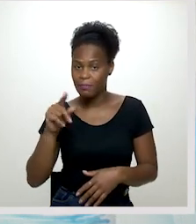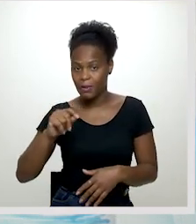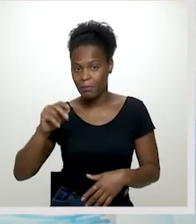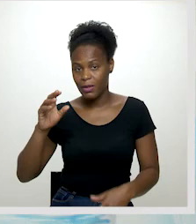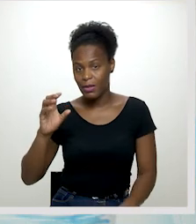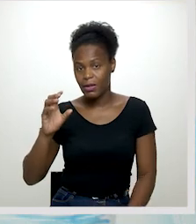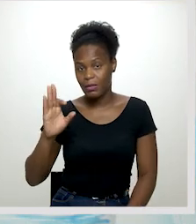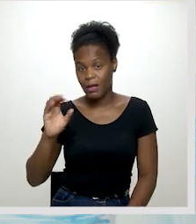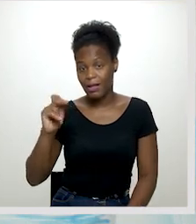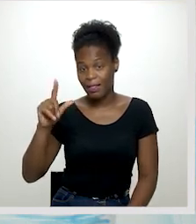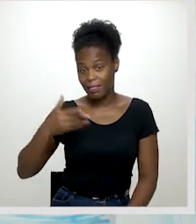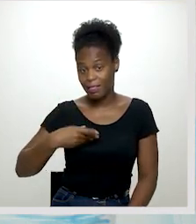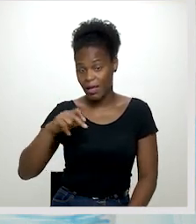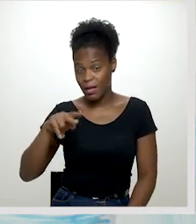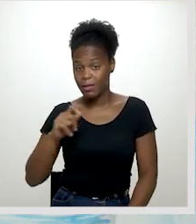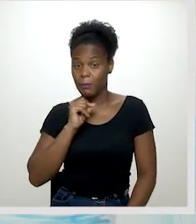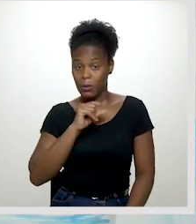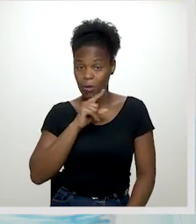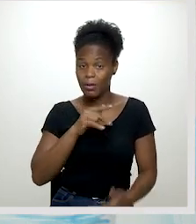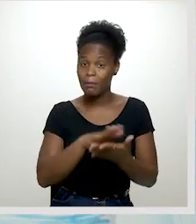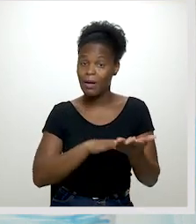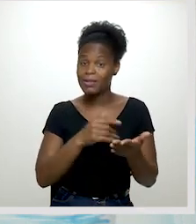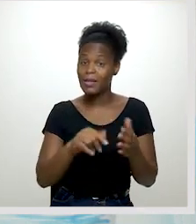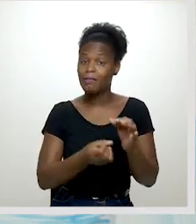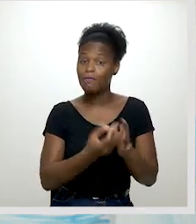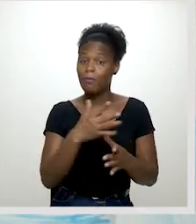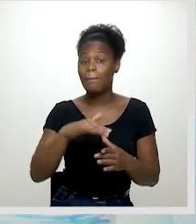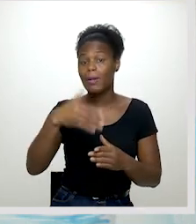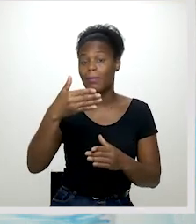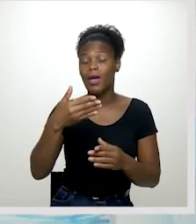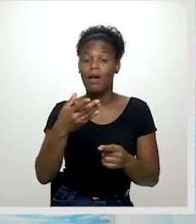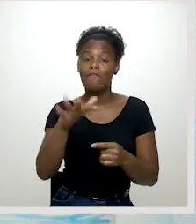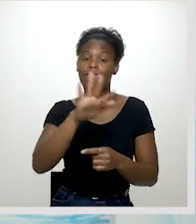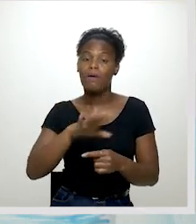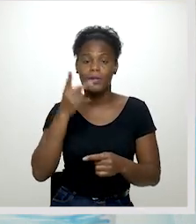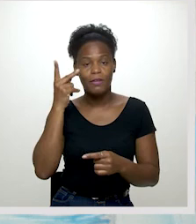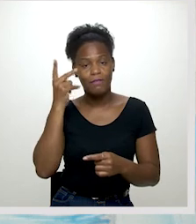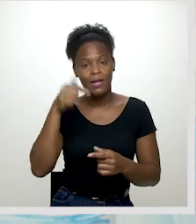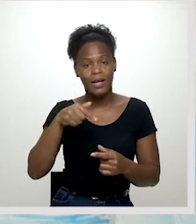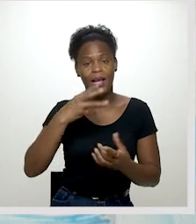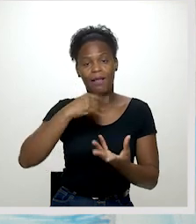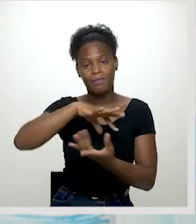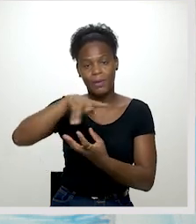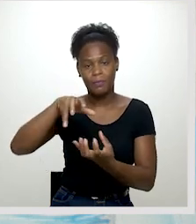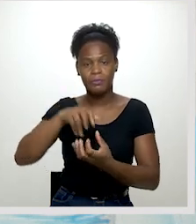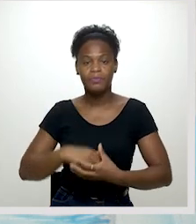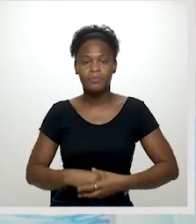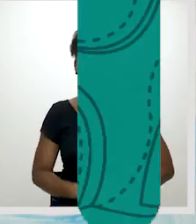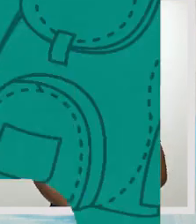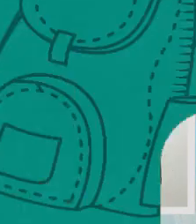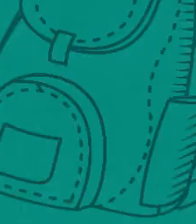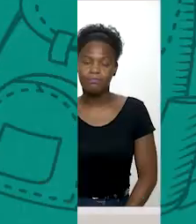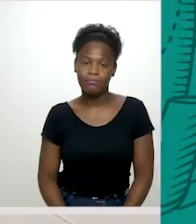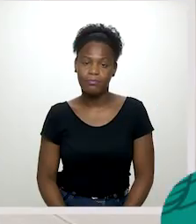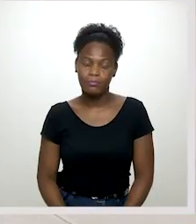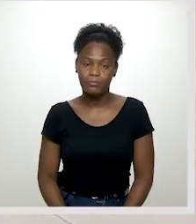Haldane. E essas hipóteses baseiam-se no quê? Na formação das primeiras formas de vida no nosso planeta.